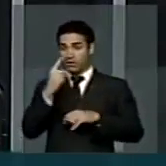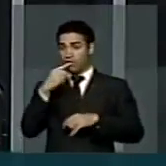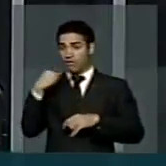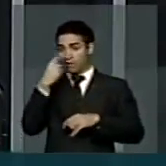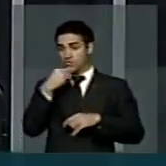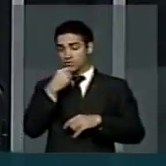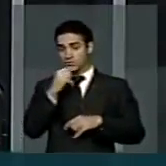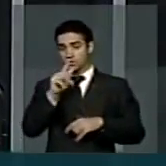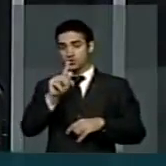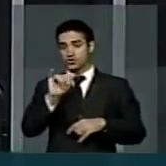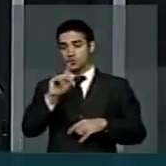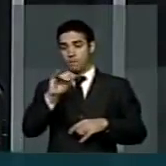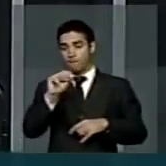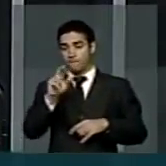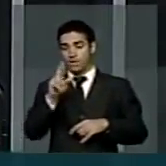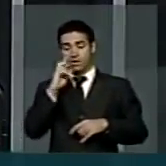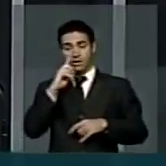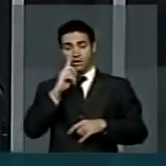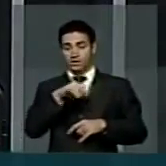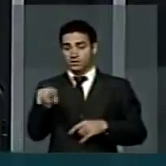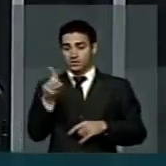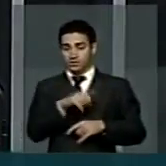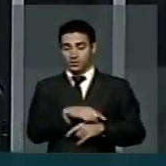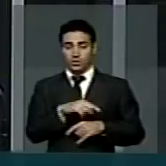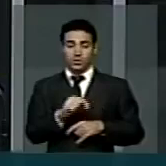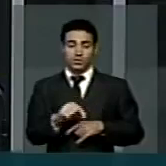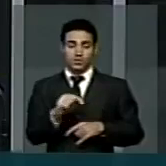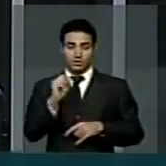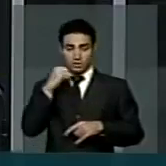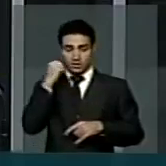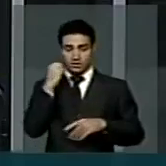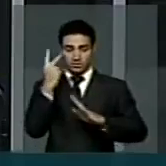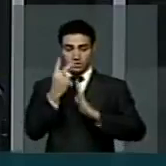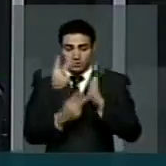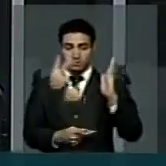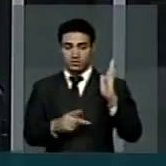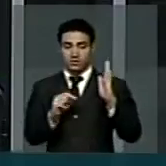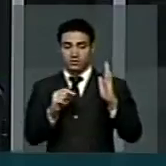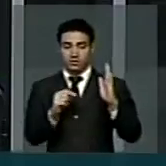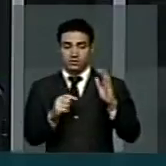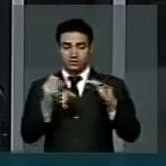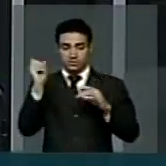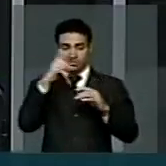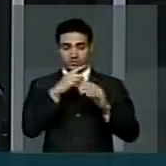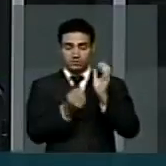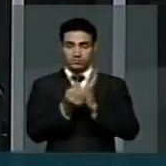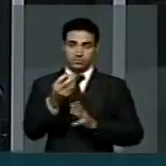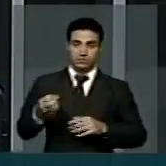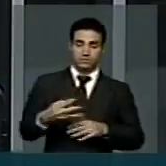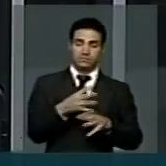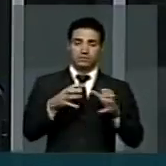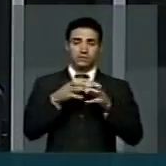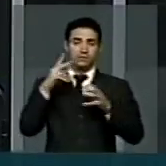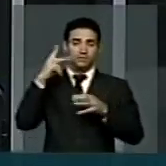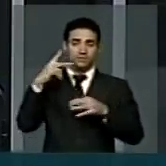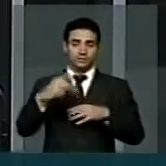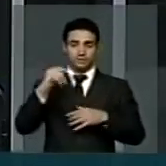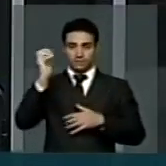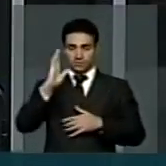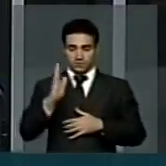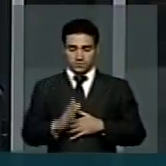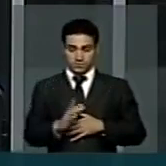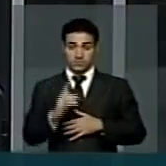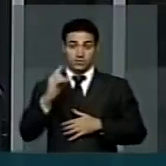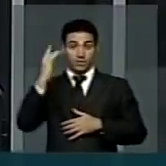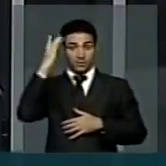ministro Gilmar Mendes suspendeu o andamento no Senado do projeto que dificulta a criação de novos partidos políticos no Brasil. E no